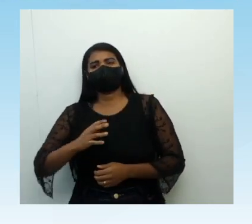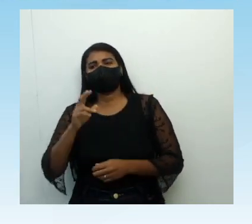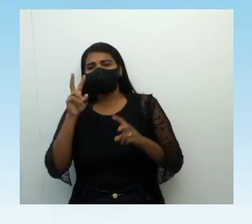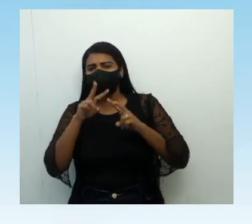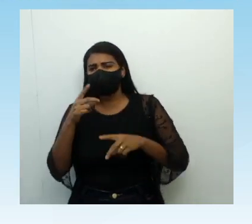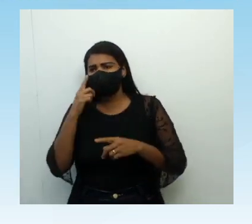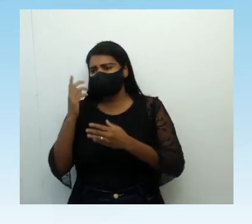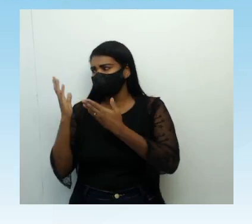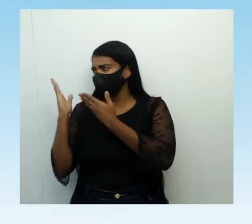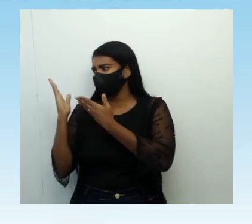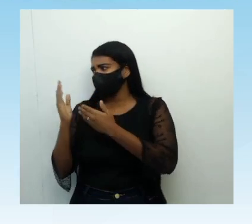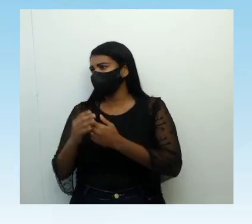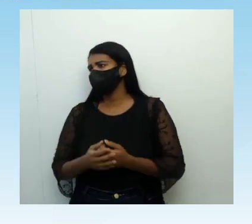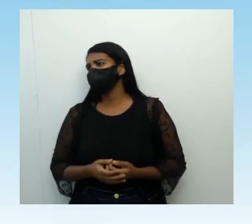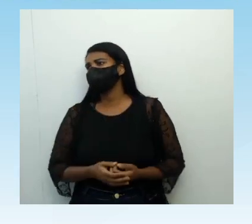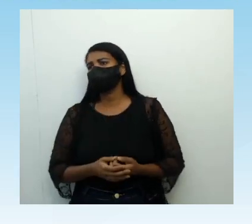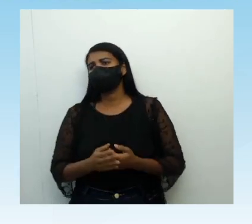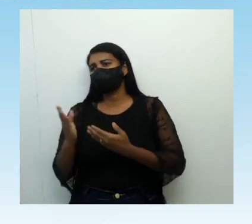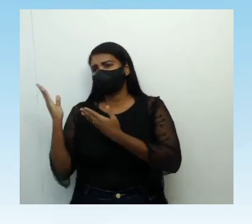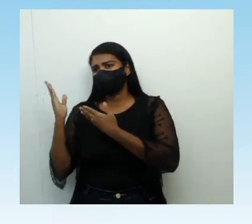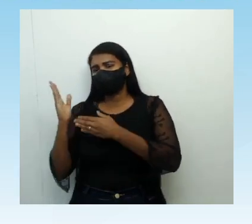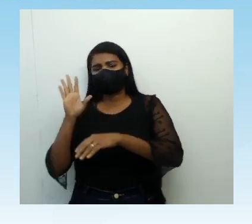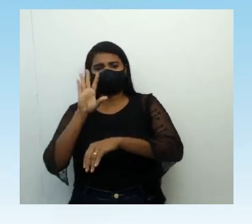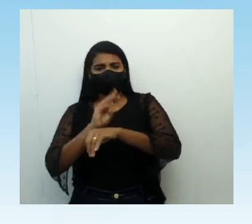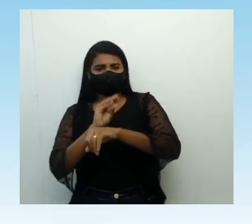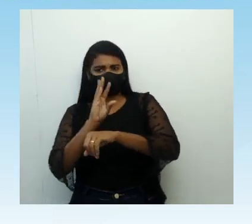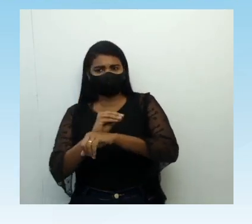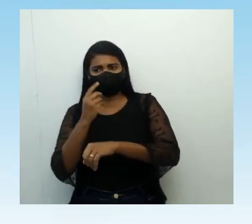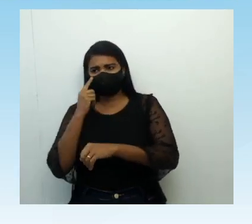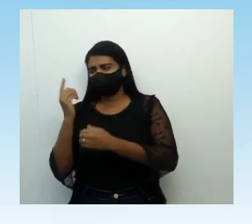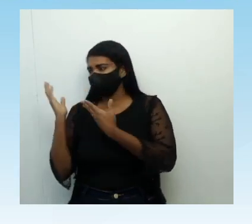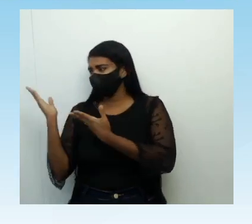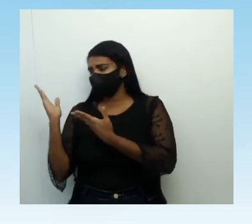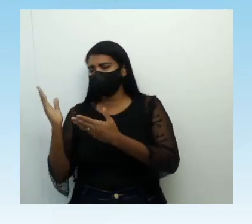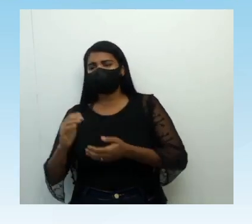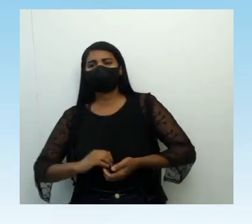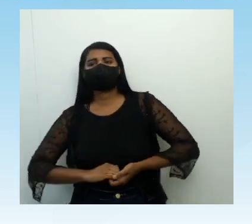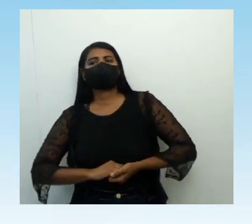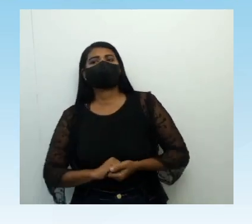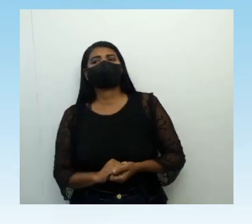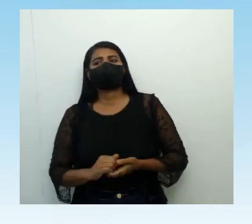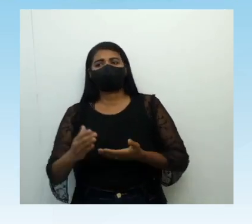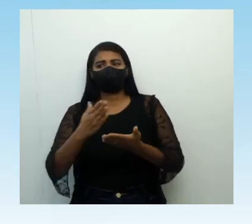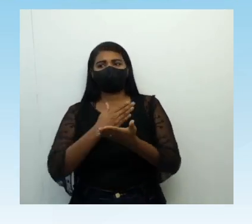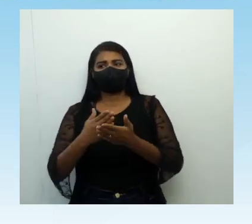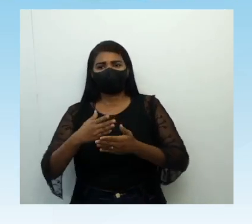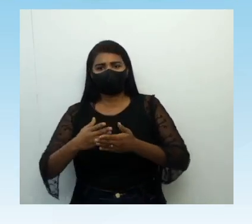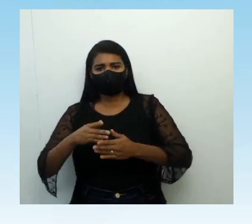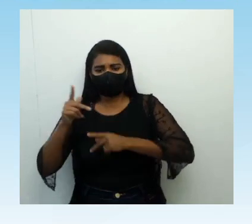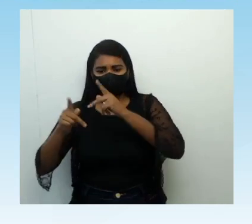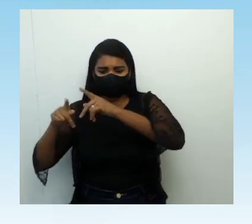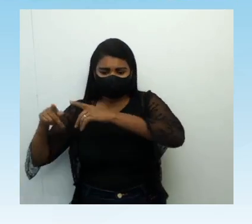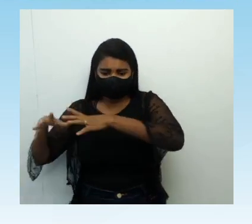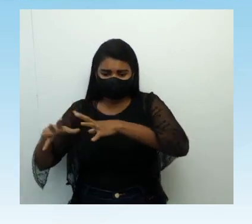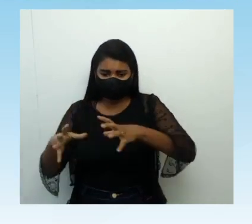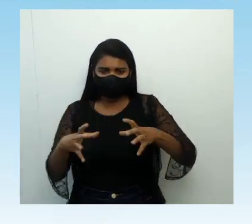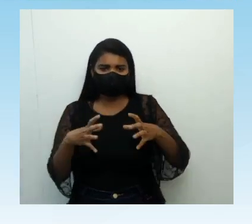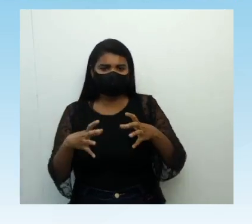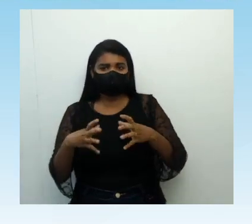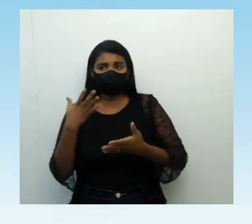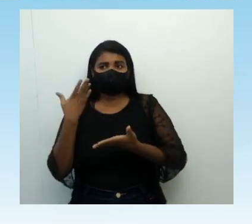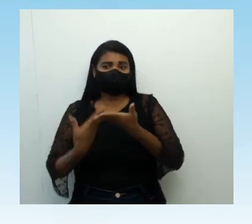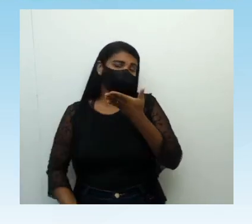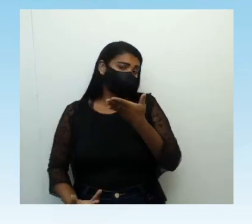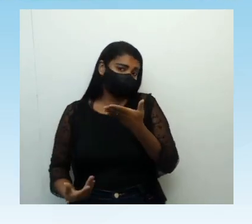ver aí nos slides, gente? As fotos. Bom, era esse tipo e começaram a povoar, ou senão a gente ia perder as nossas